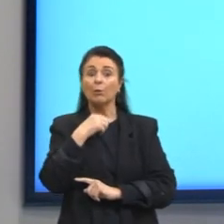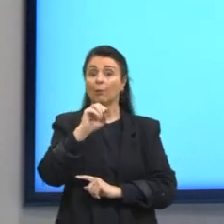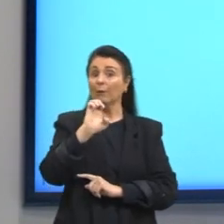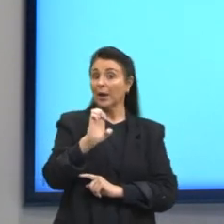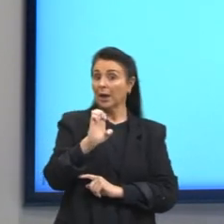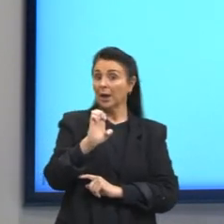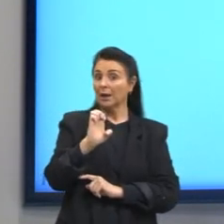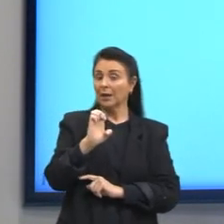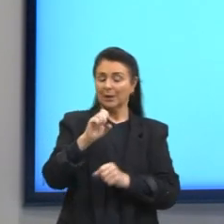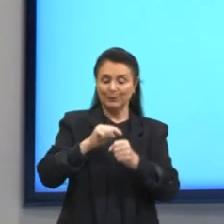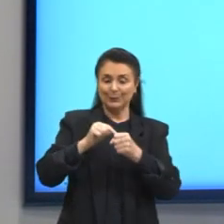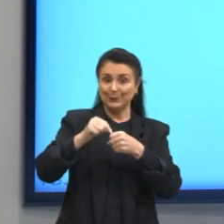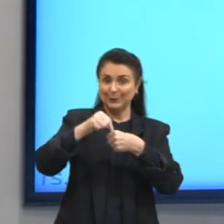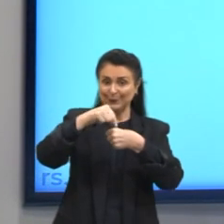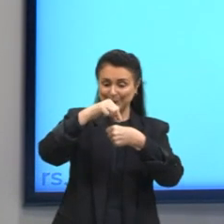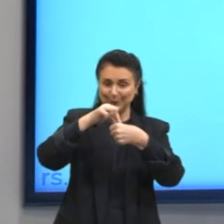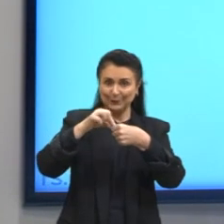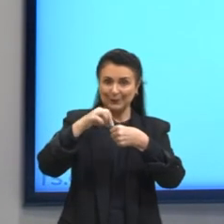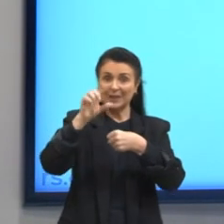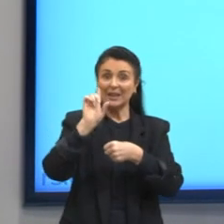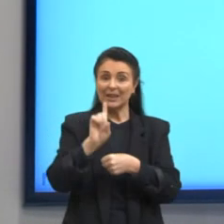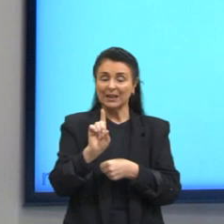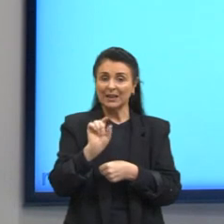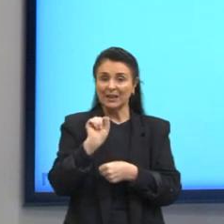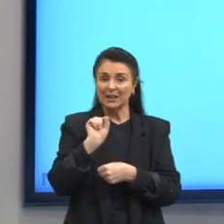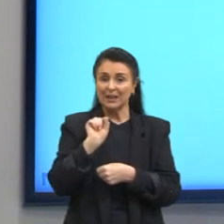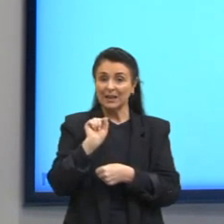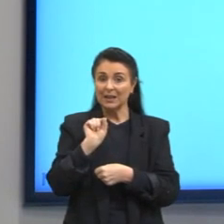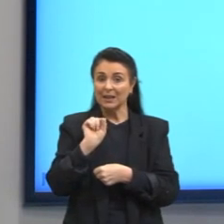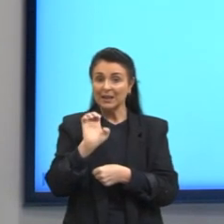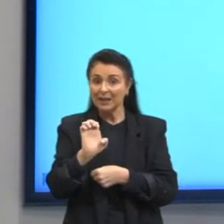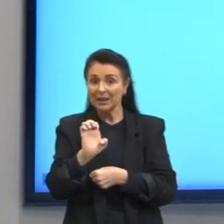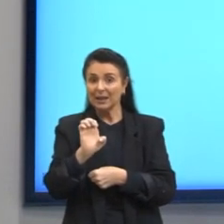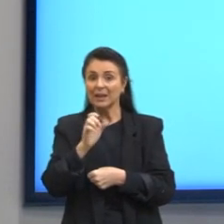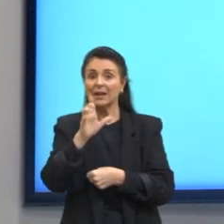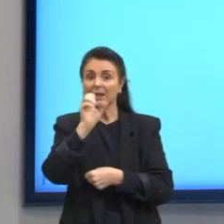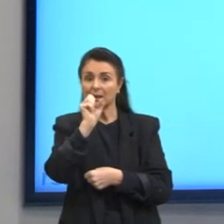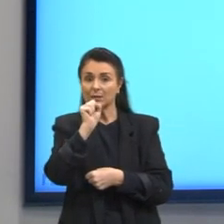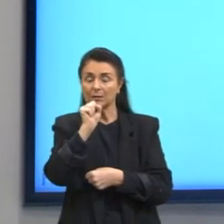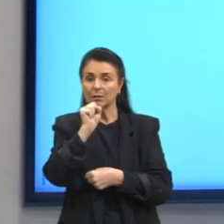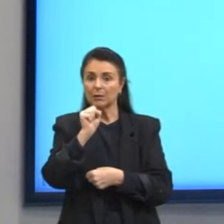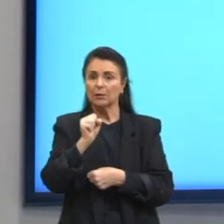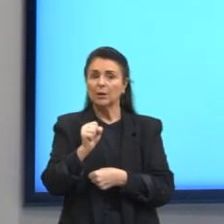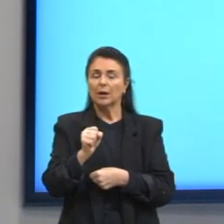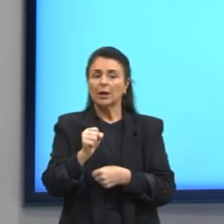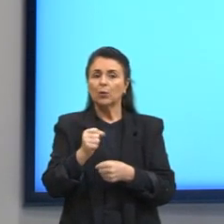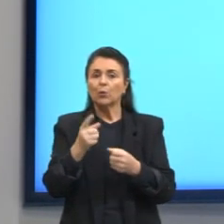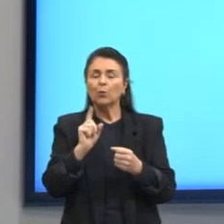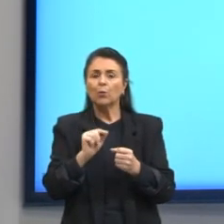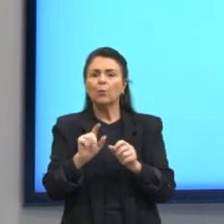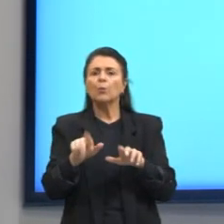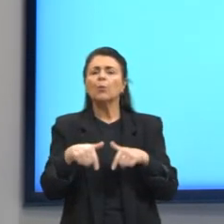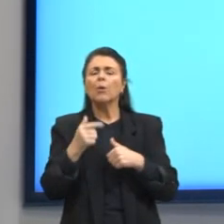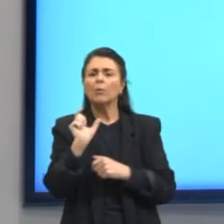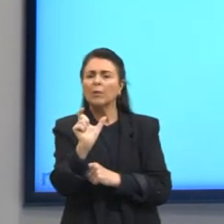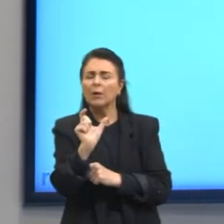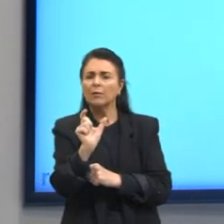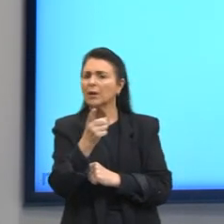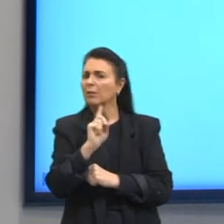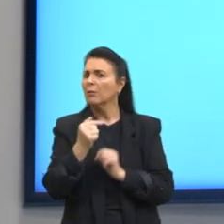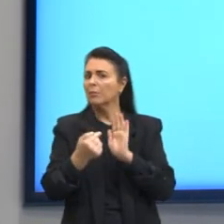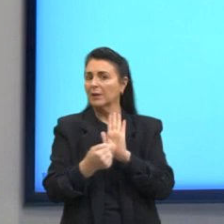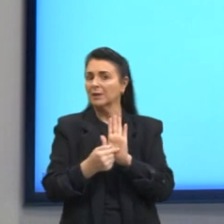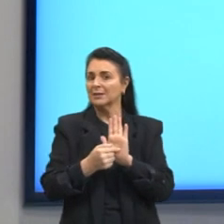laranja Eu tô suprimindo né o gosto eu gosto não é o gosto ali da